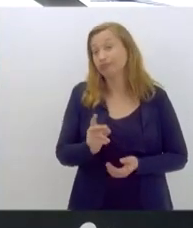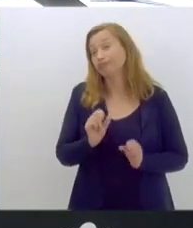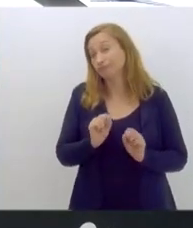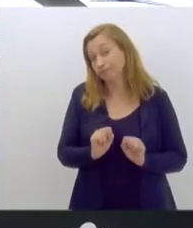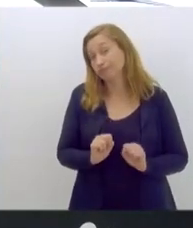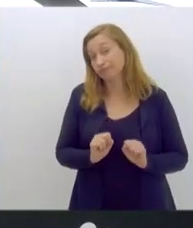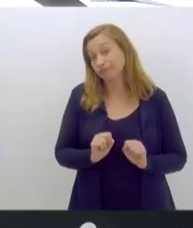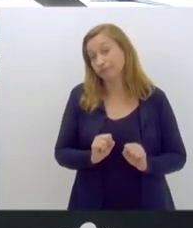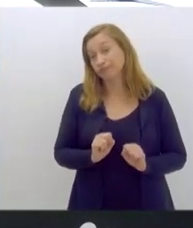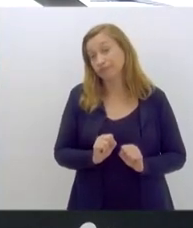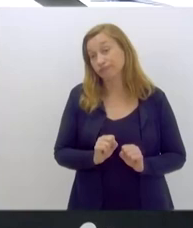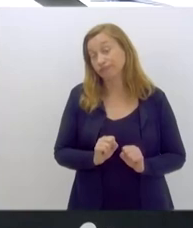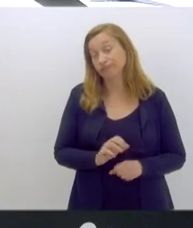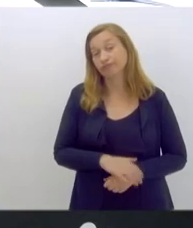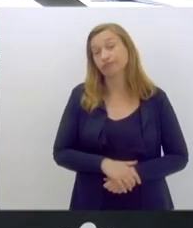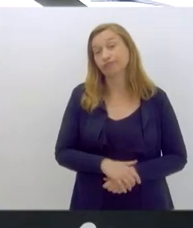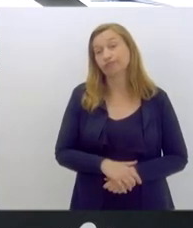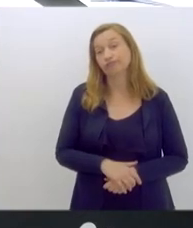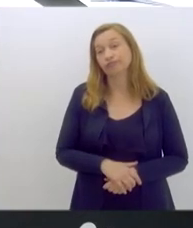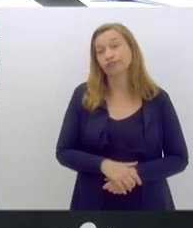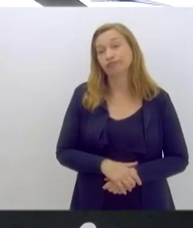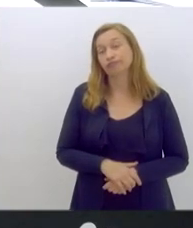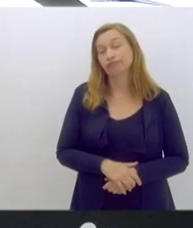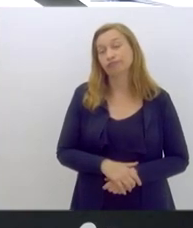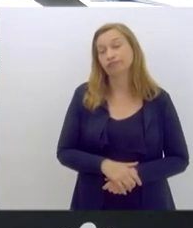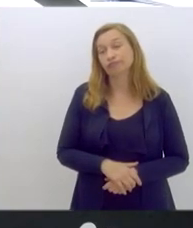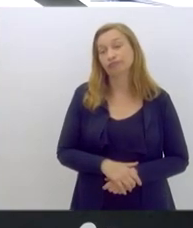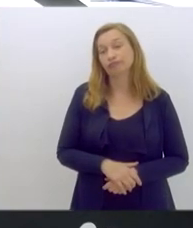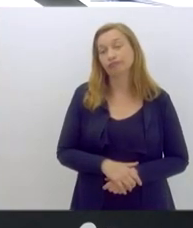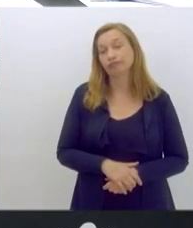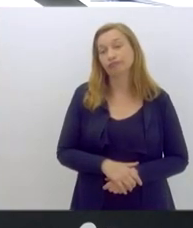possível vão espalhar